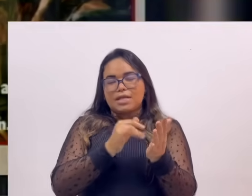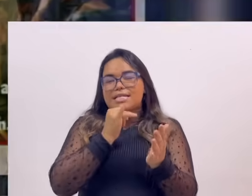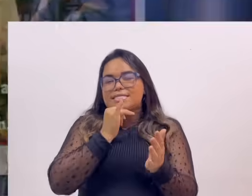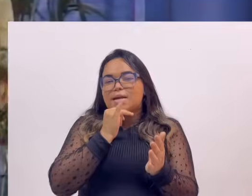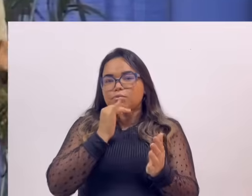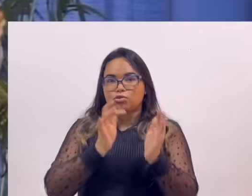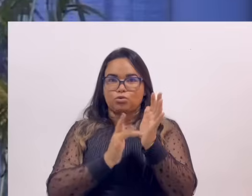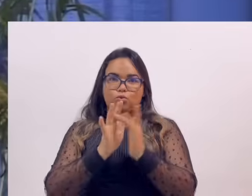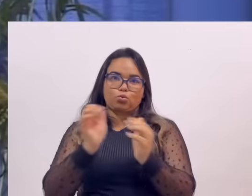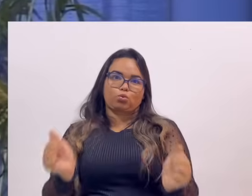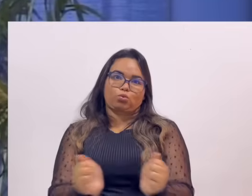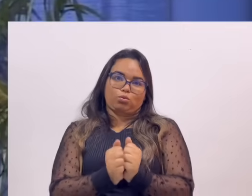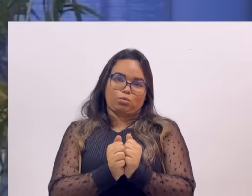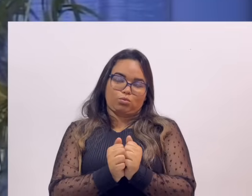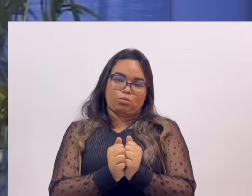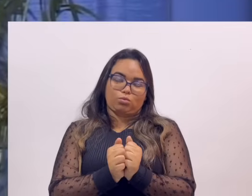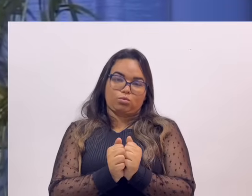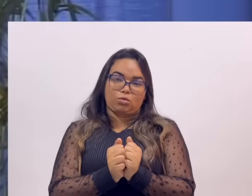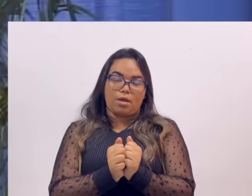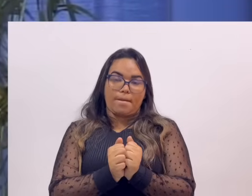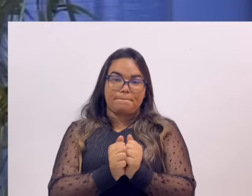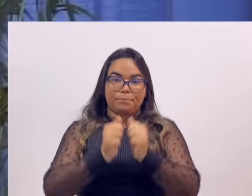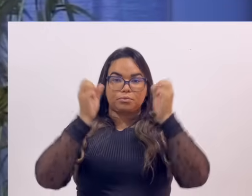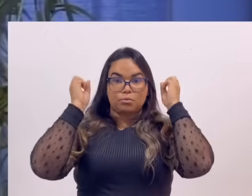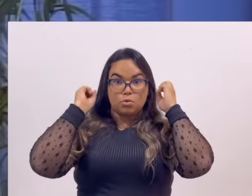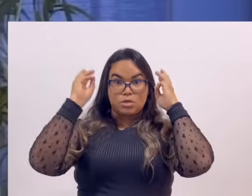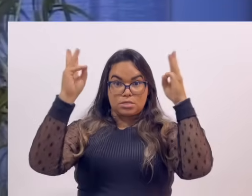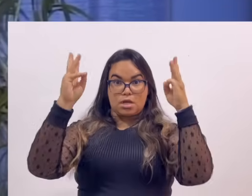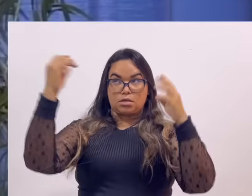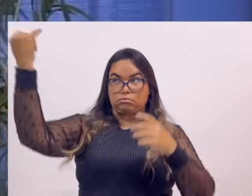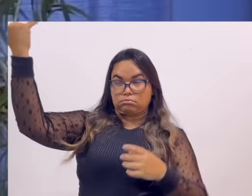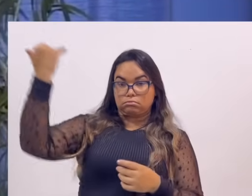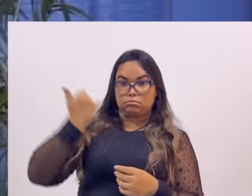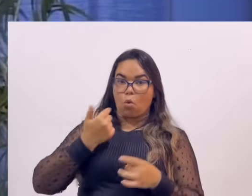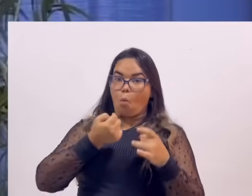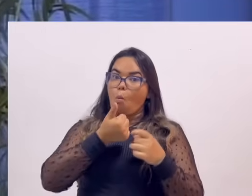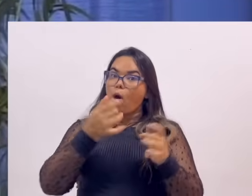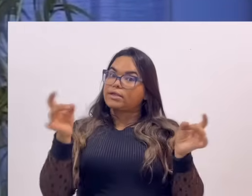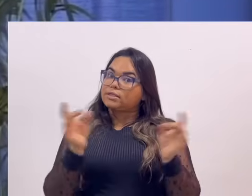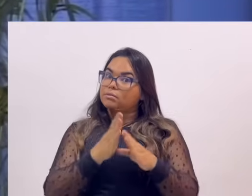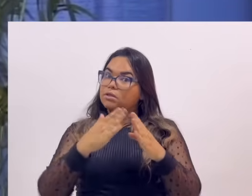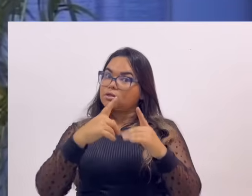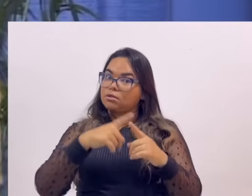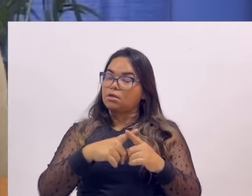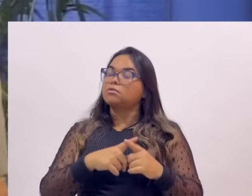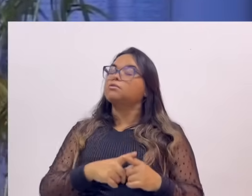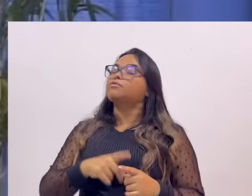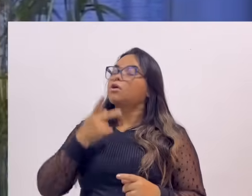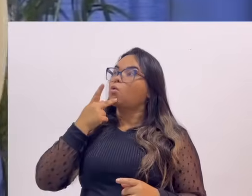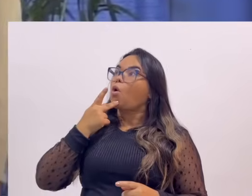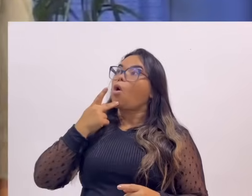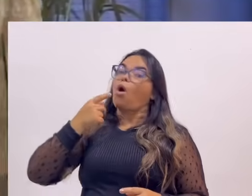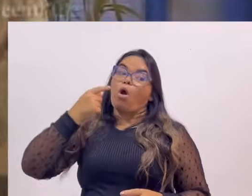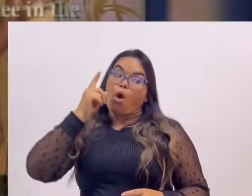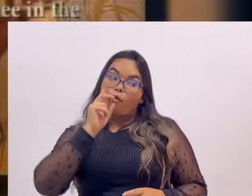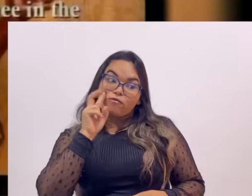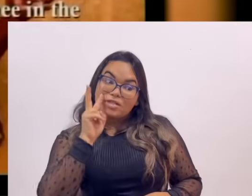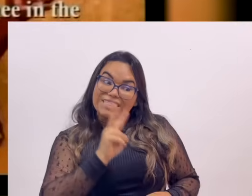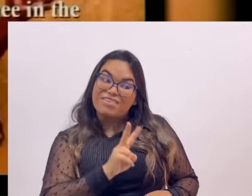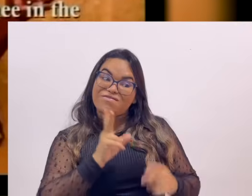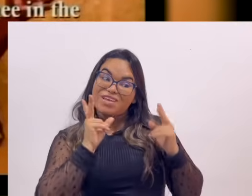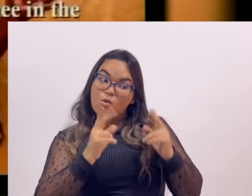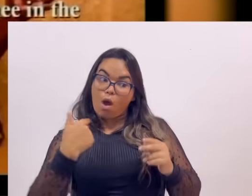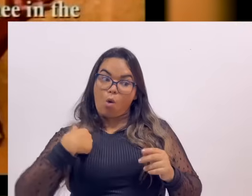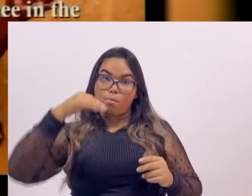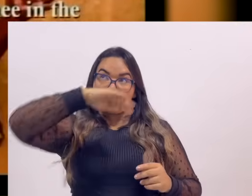avisado quando estava para acabar o tabernáculo, foi lhe dito, faze tudo conforme o modelo que no monte te foi mostrado.